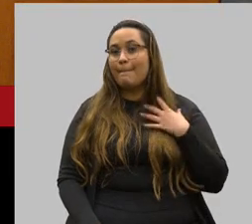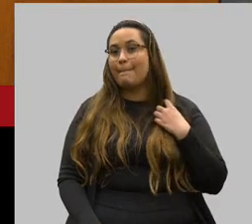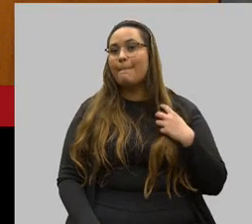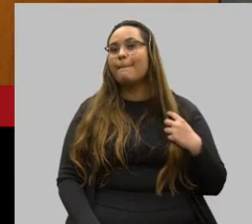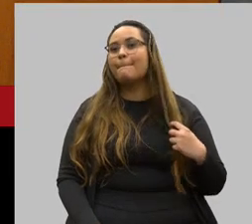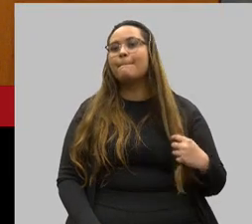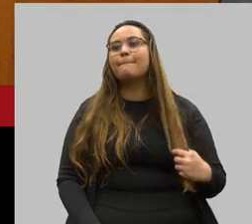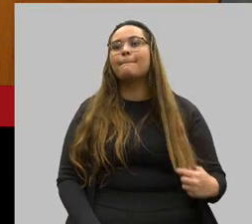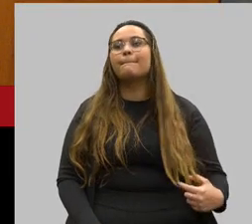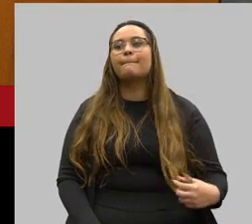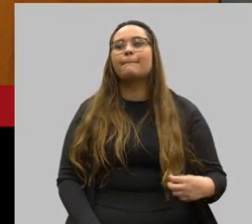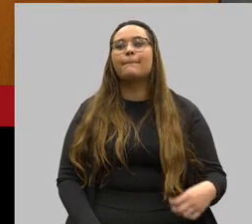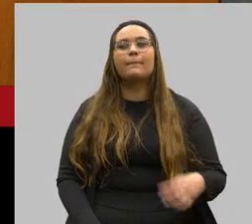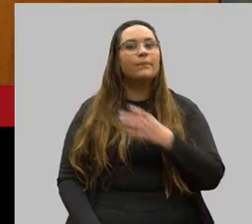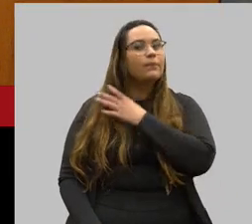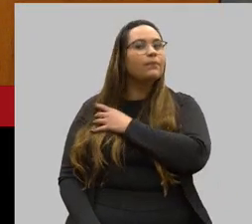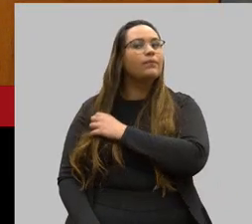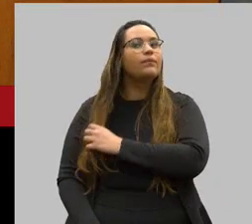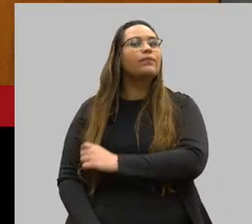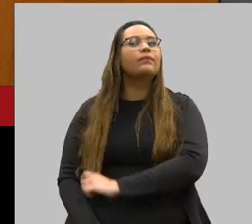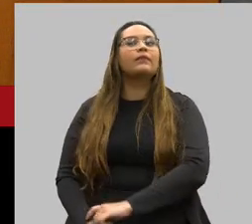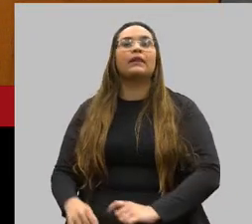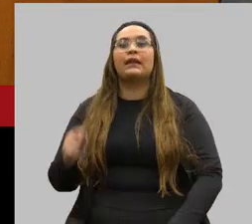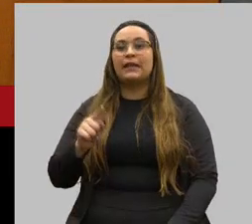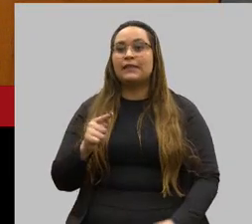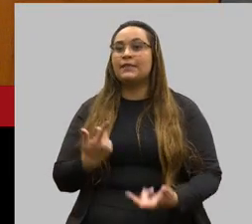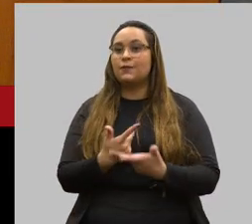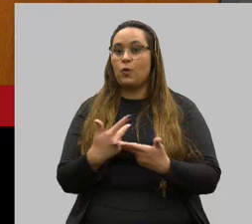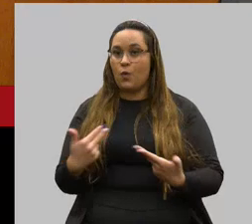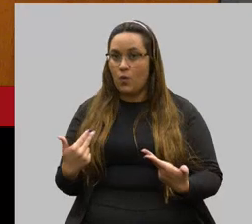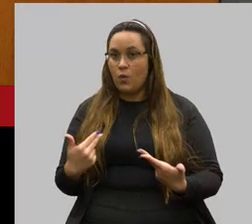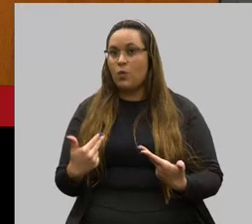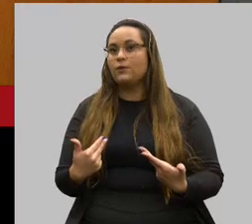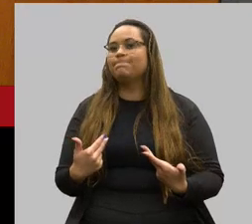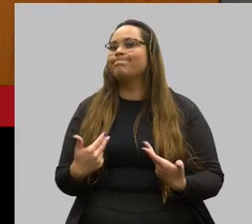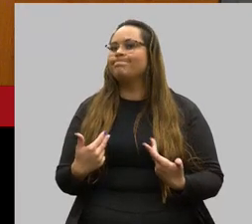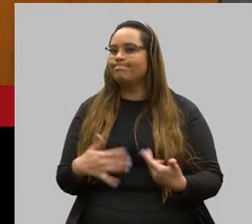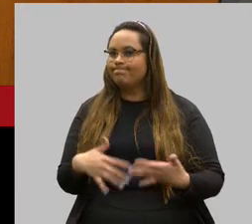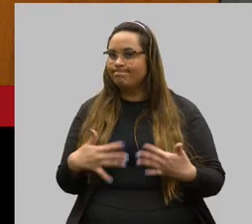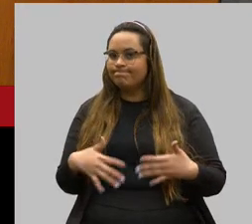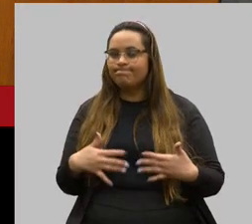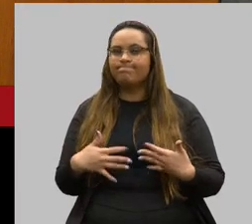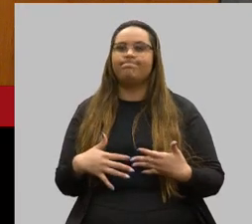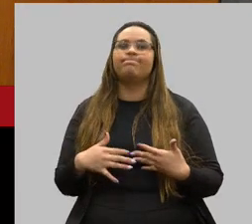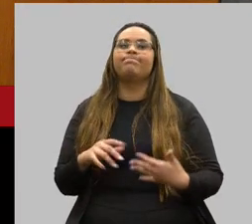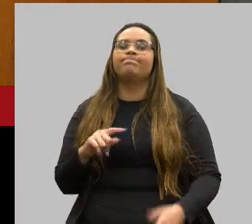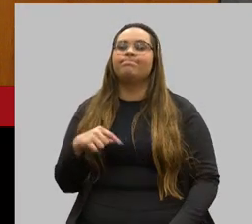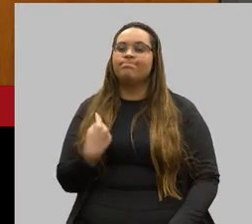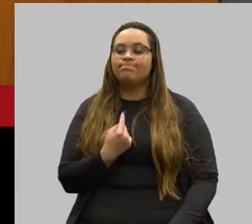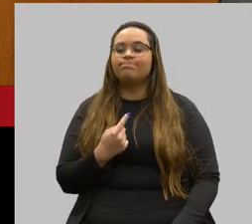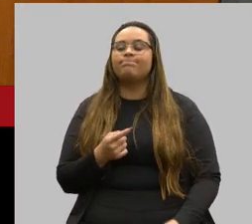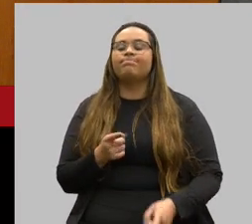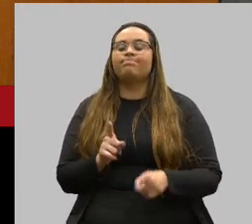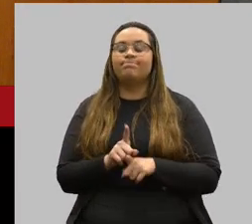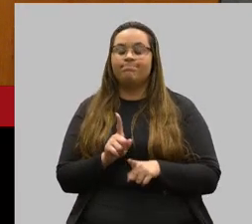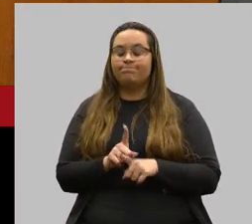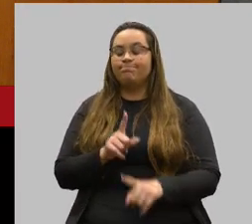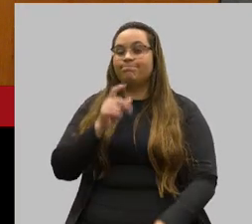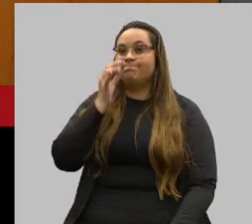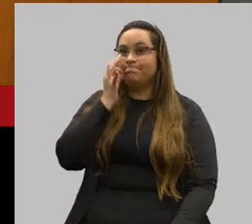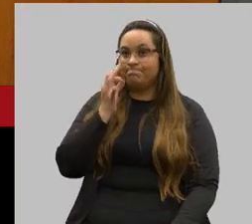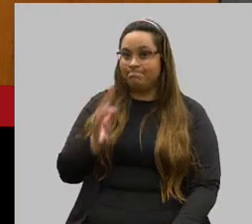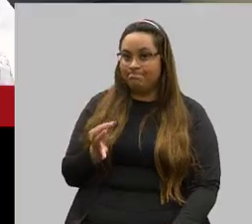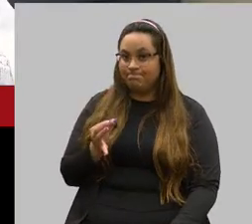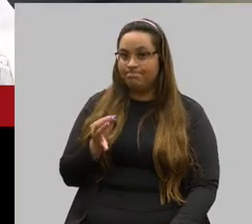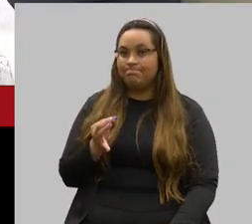fazem questão é uma questão cara a gestão da Polícia Civil né nós também estamos atentos a isso